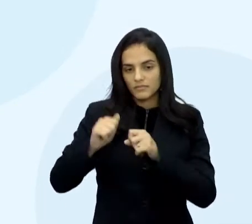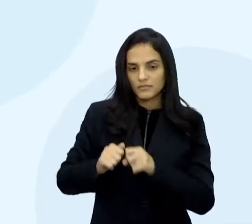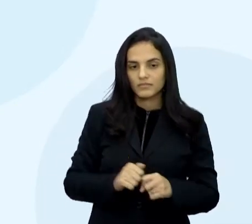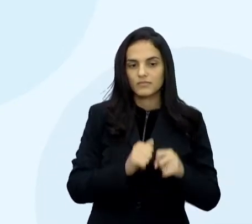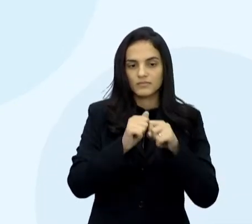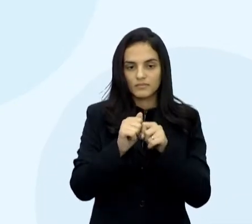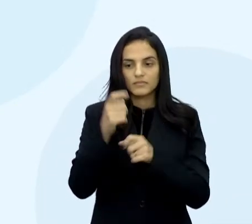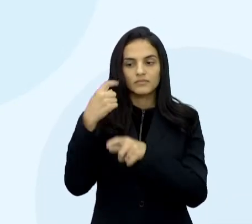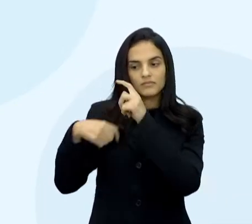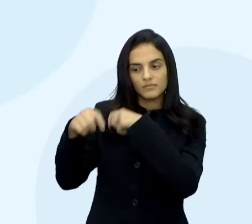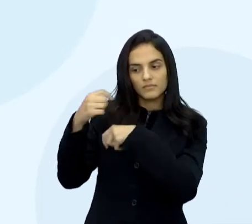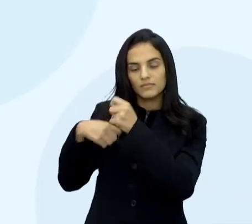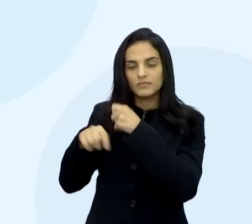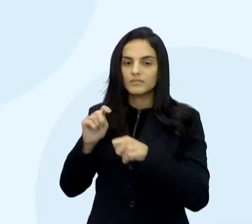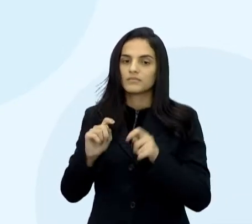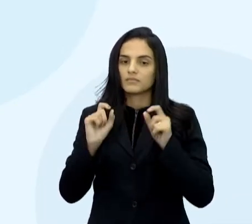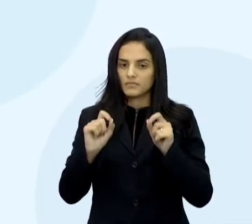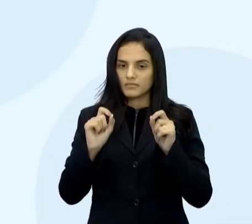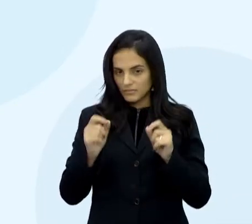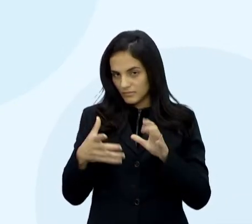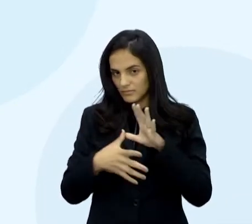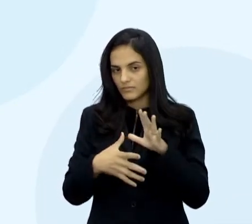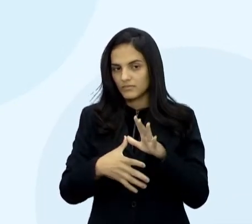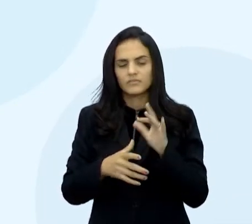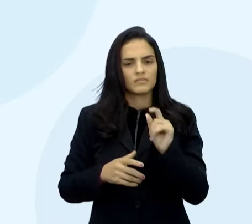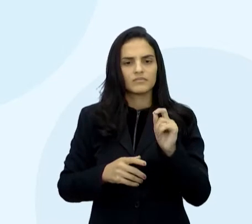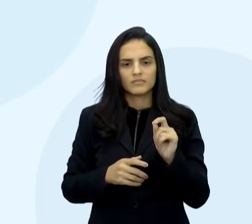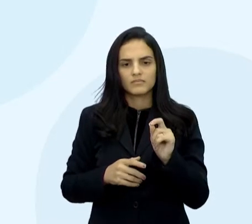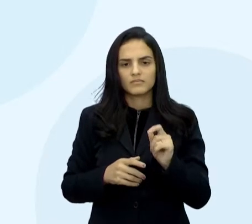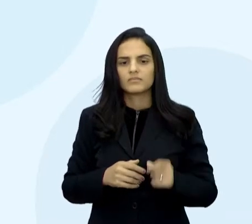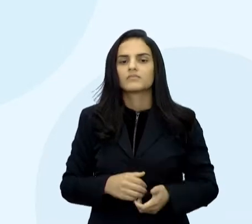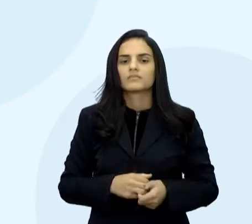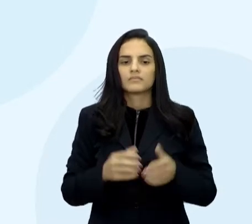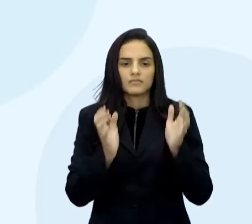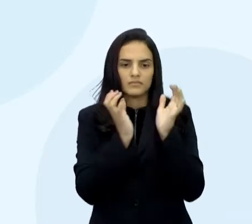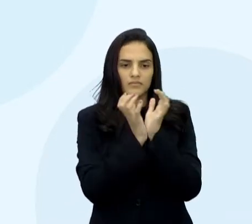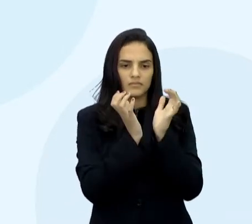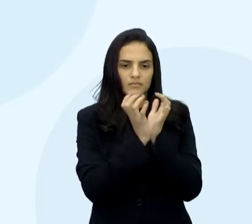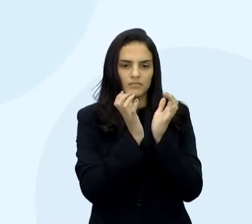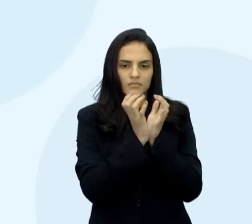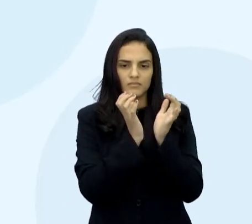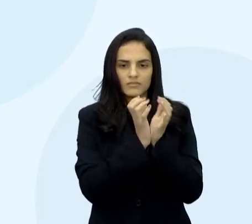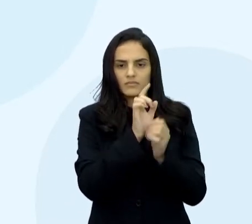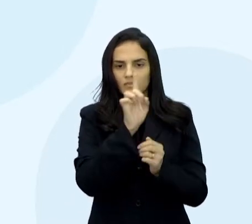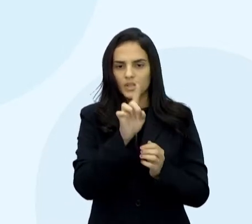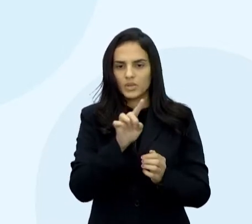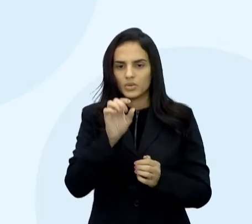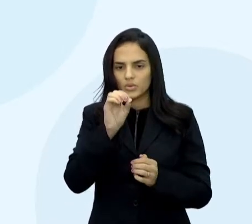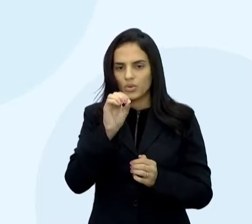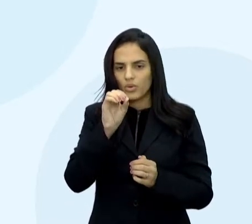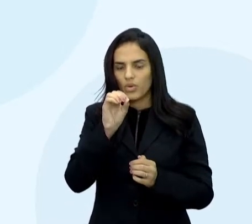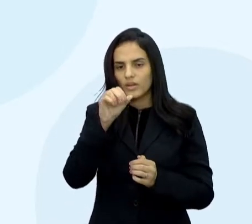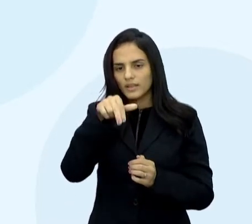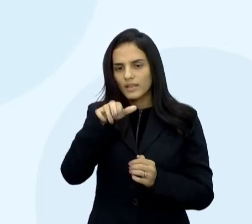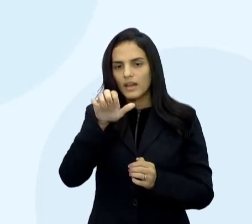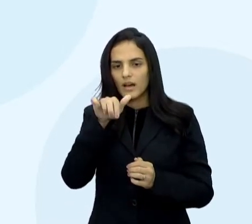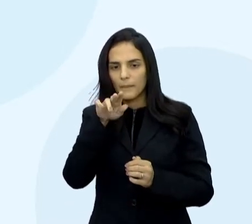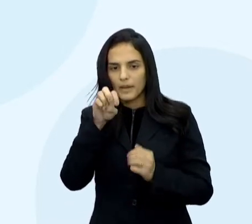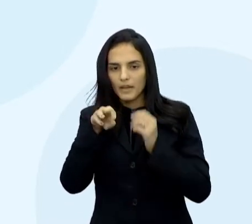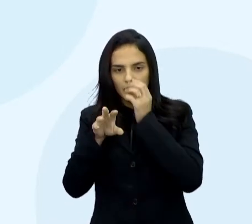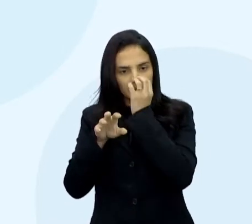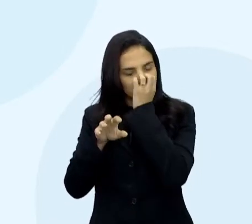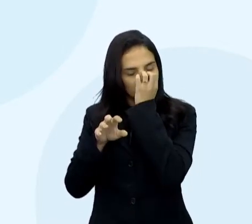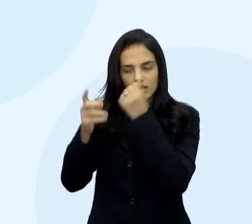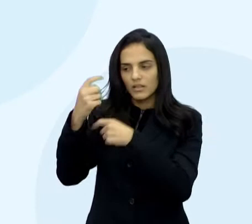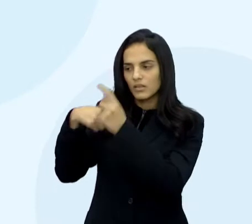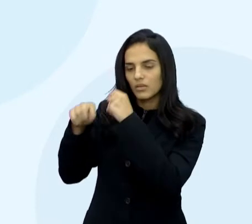essa administração do nosso território é o Departamento de Zoneamento Ecológico Econômico